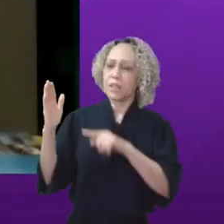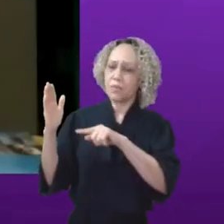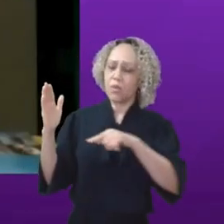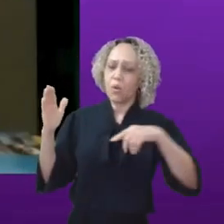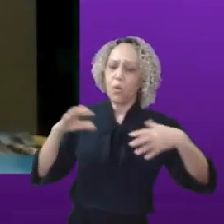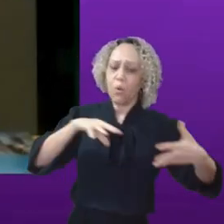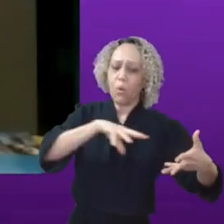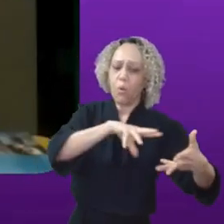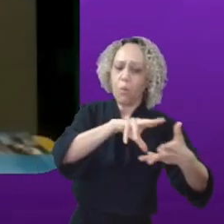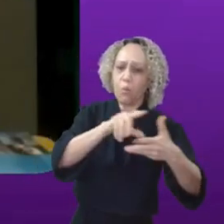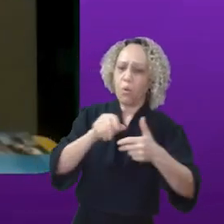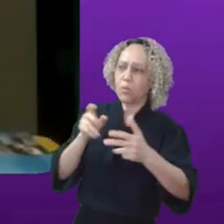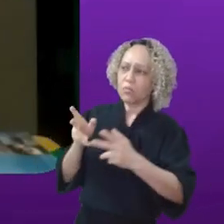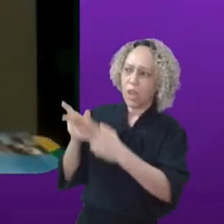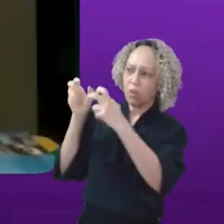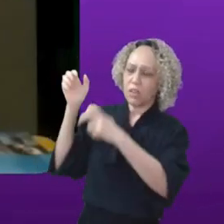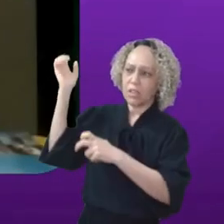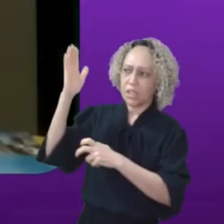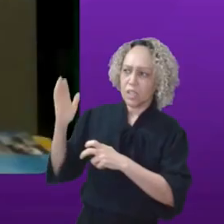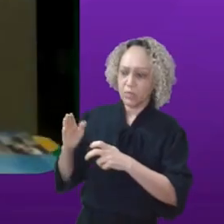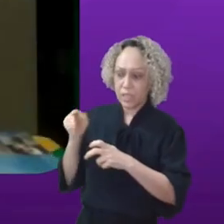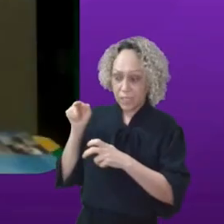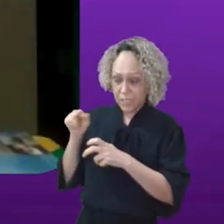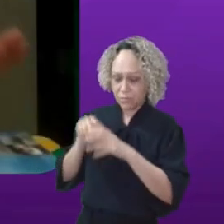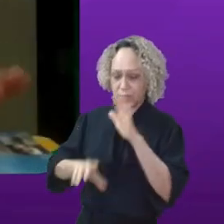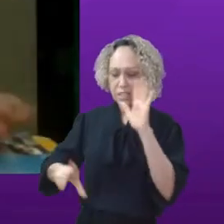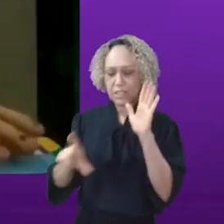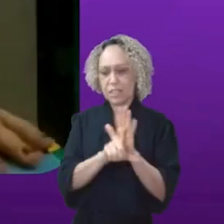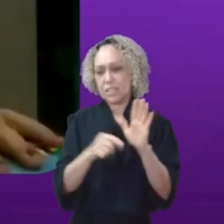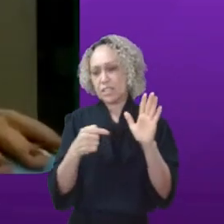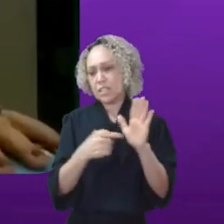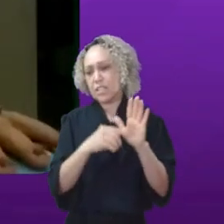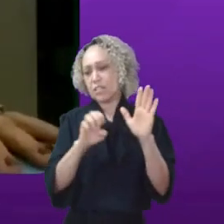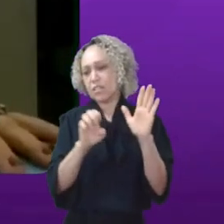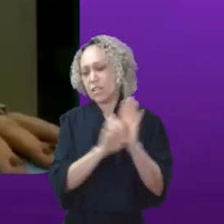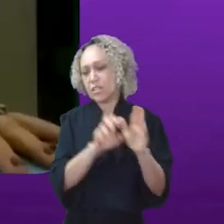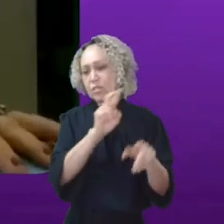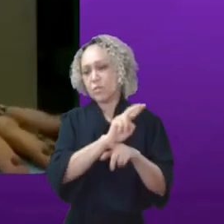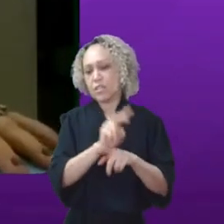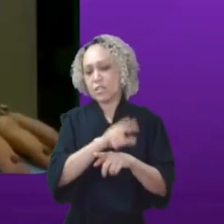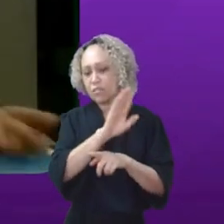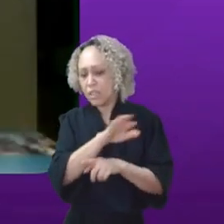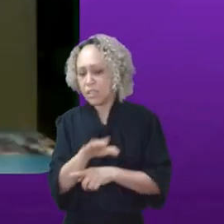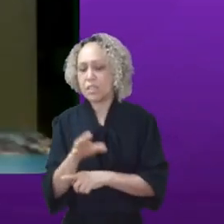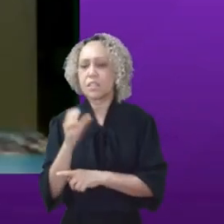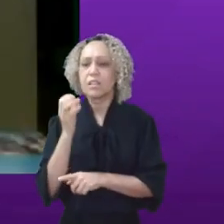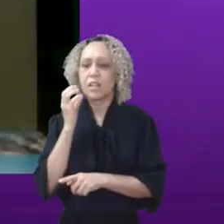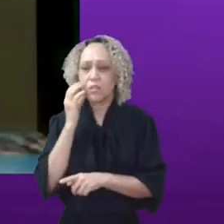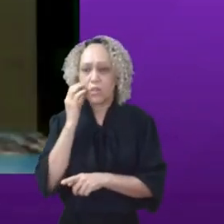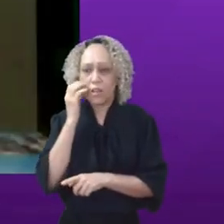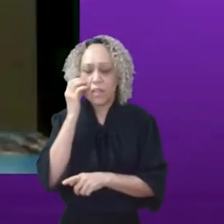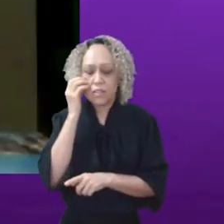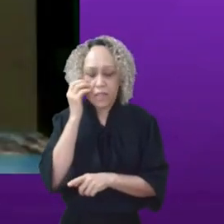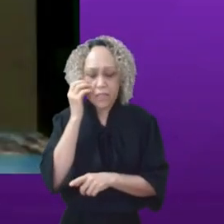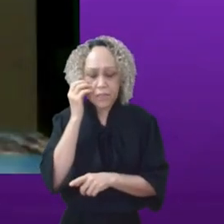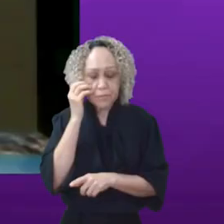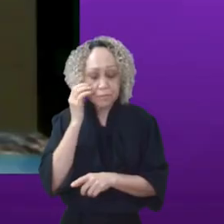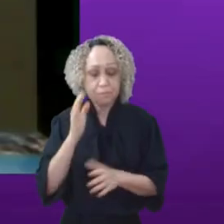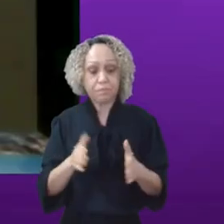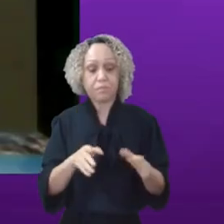por esta legislação. E, ao lado do Estatuto da Criança e do Adolescente, todas as